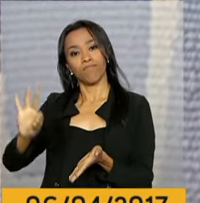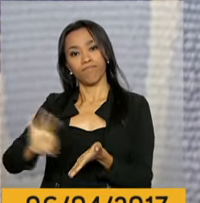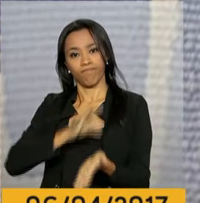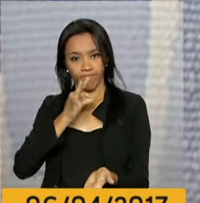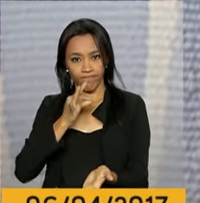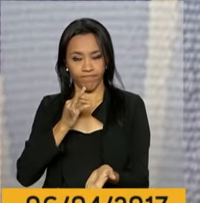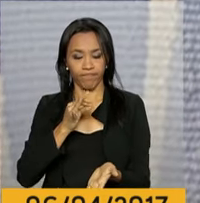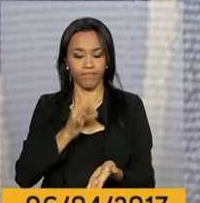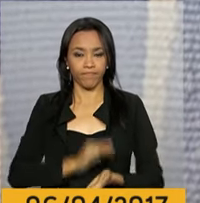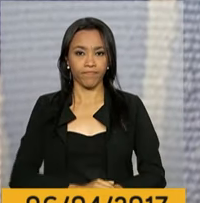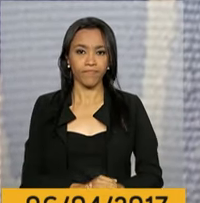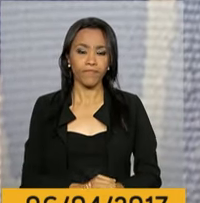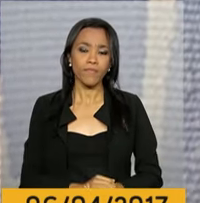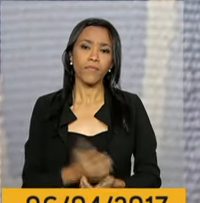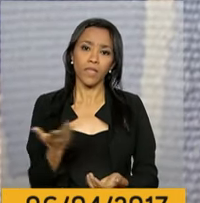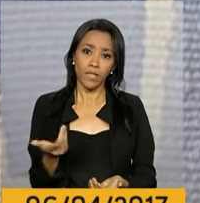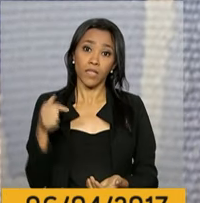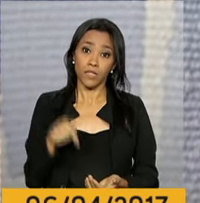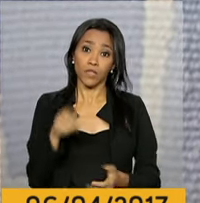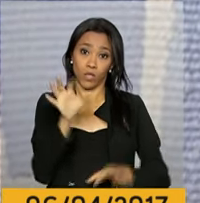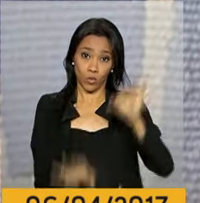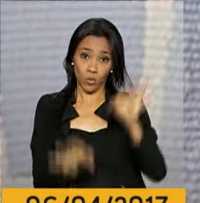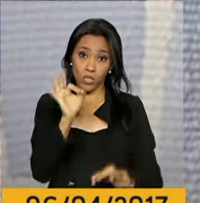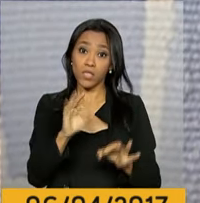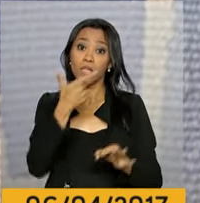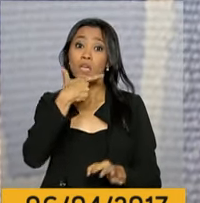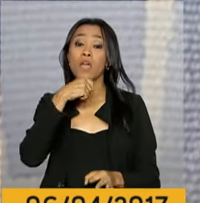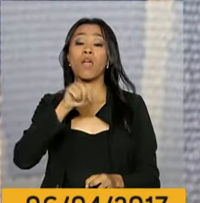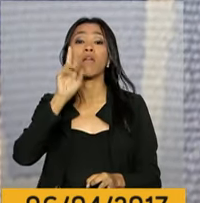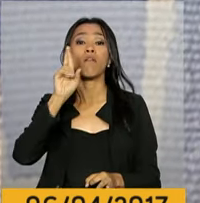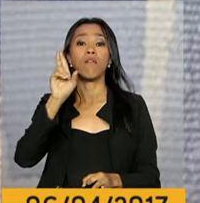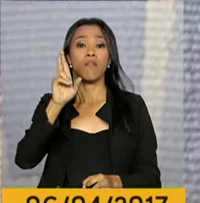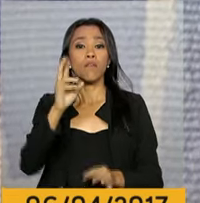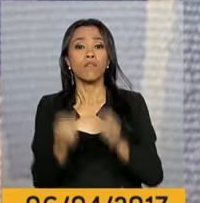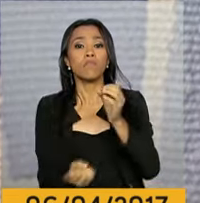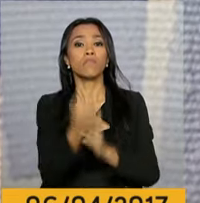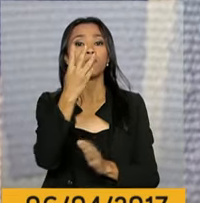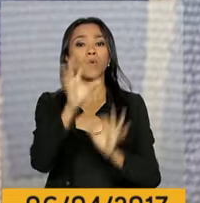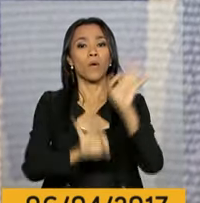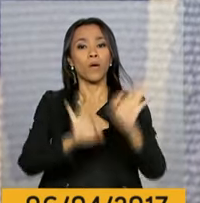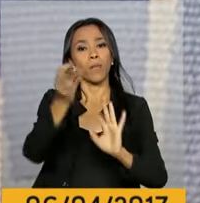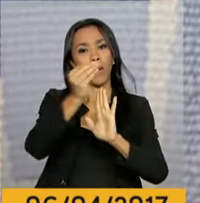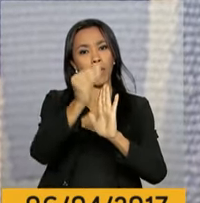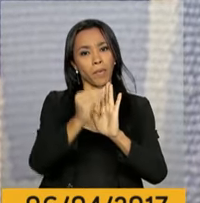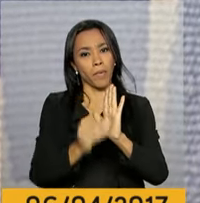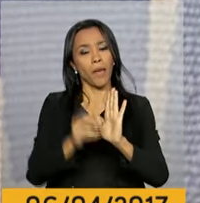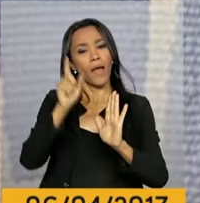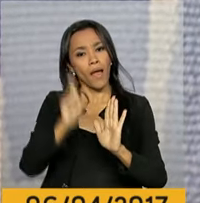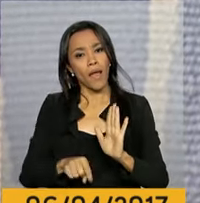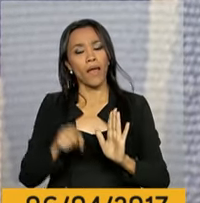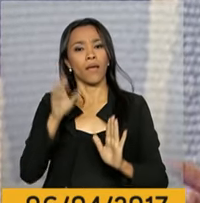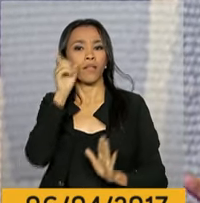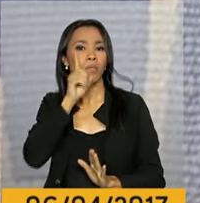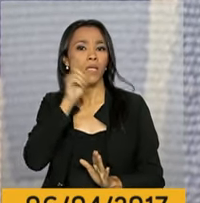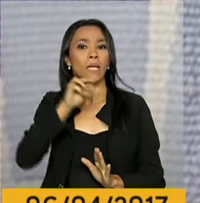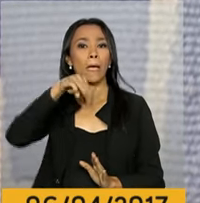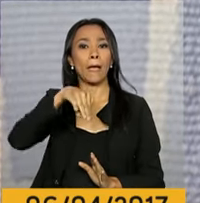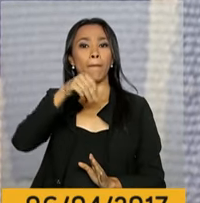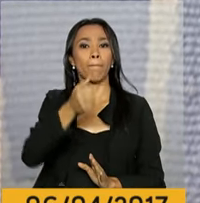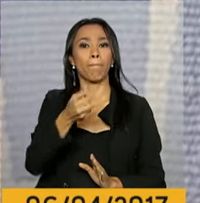dizer que a autora desse projeto é a deputada Maria do Rosário, a